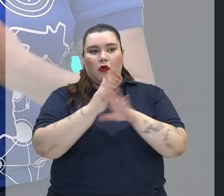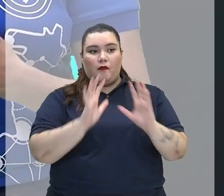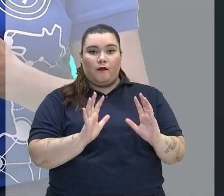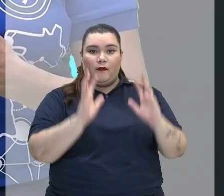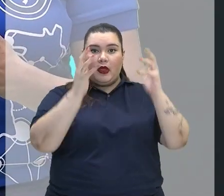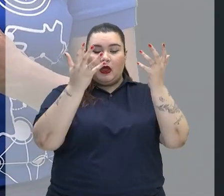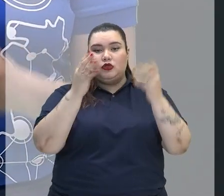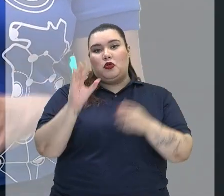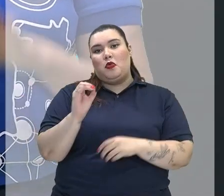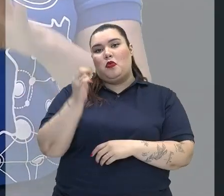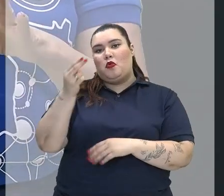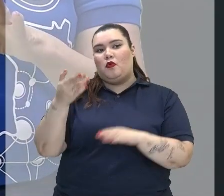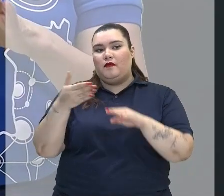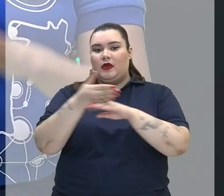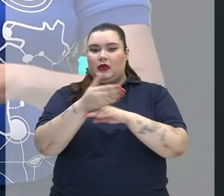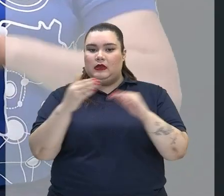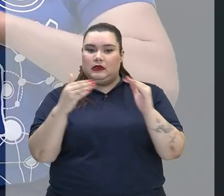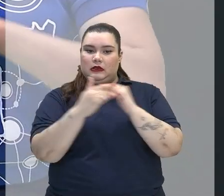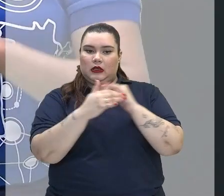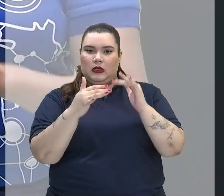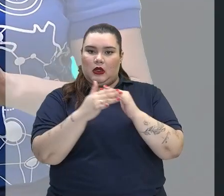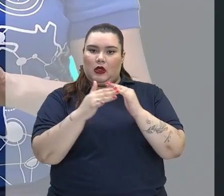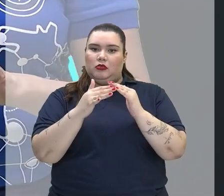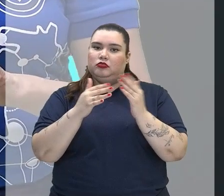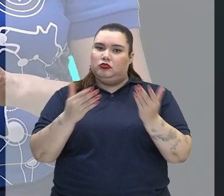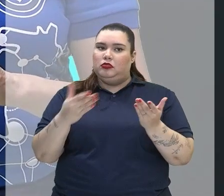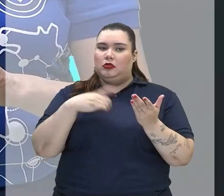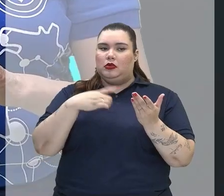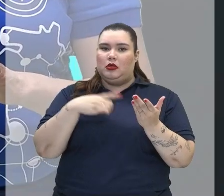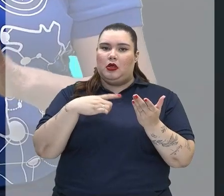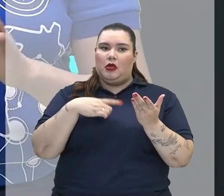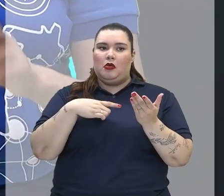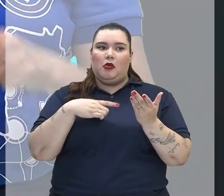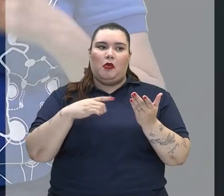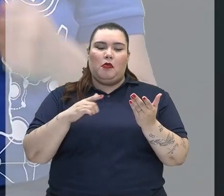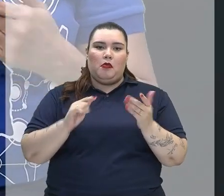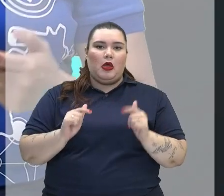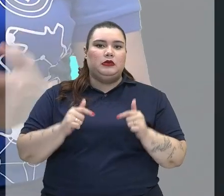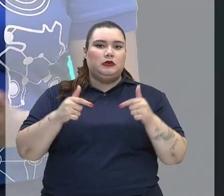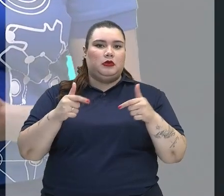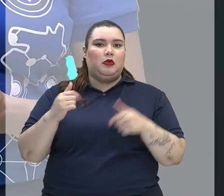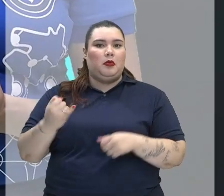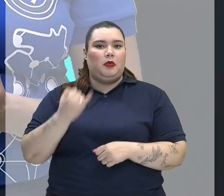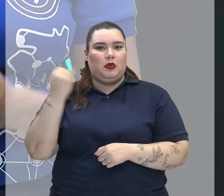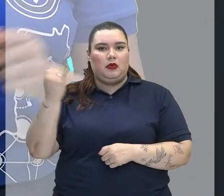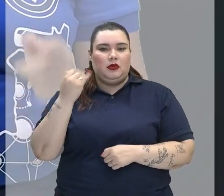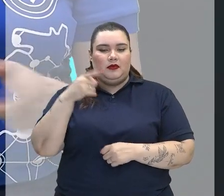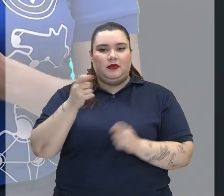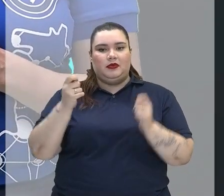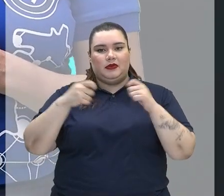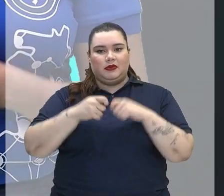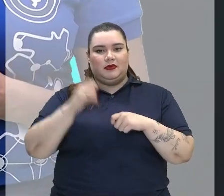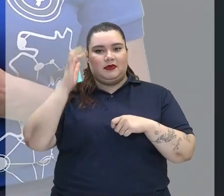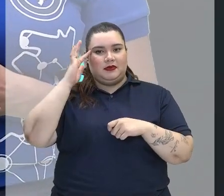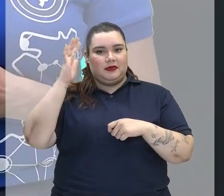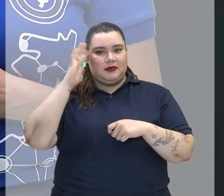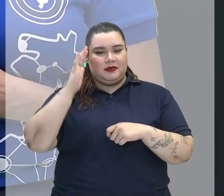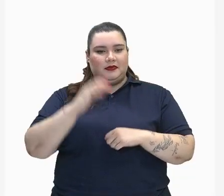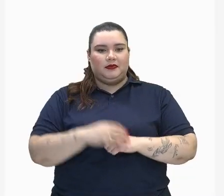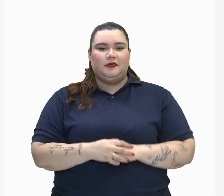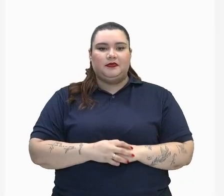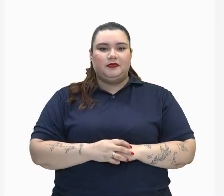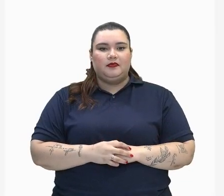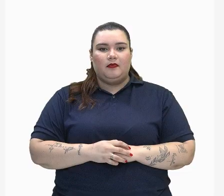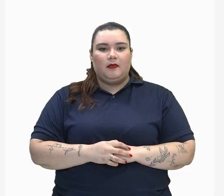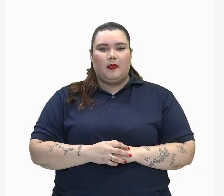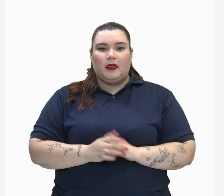algo importante. Se ela está ali, ela vai para algum lugar, né? Então você pode imaginar. Vamos ler esse texto